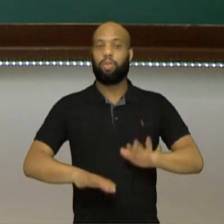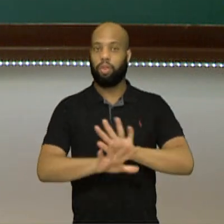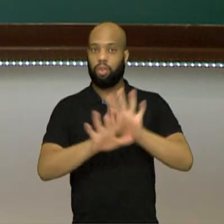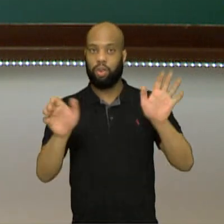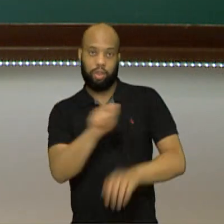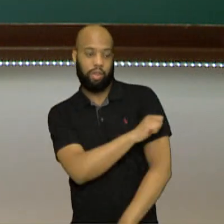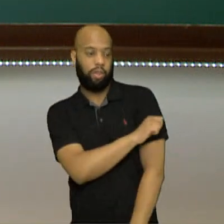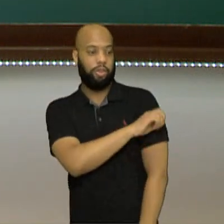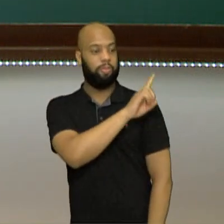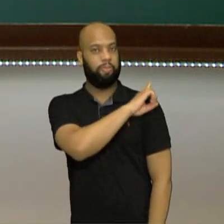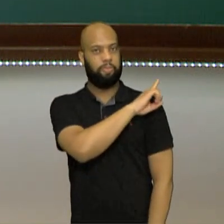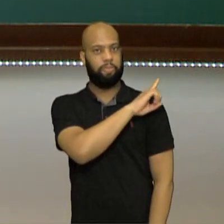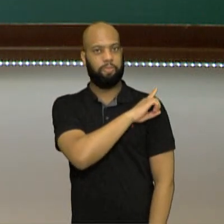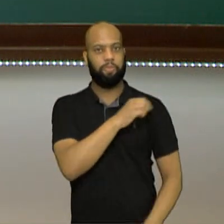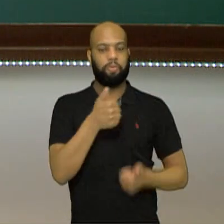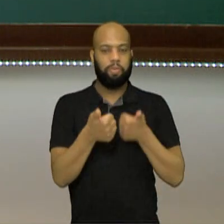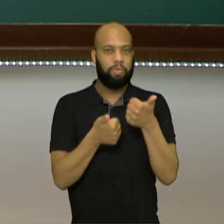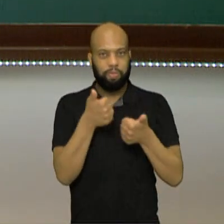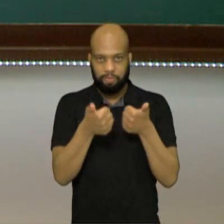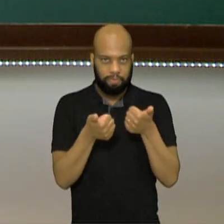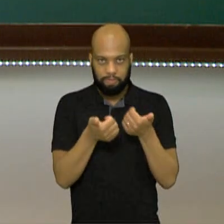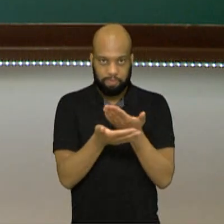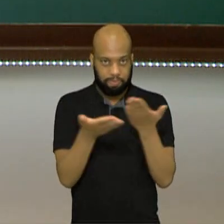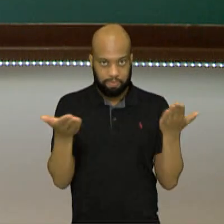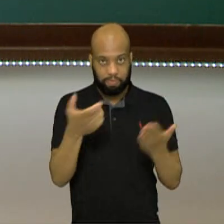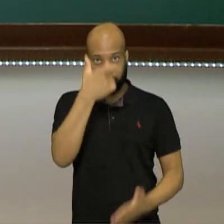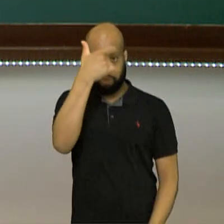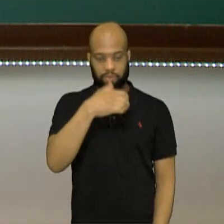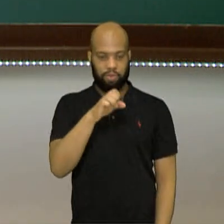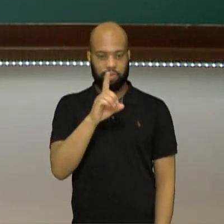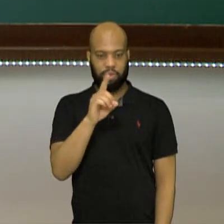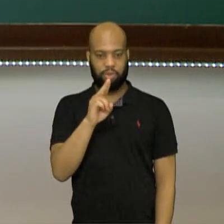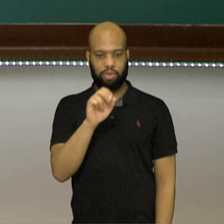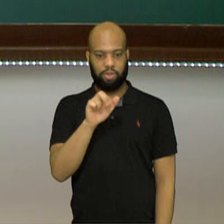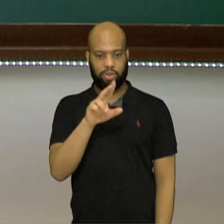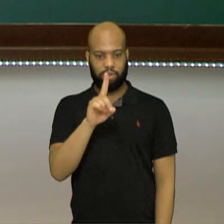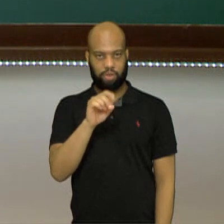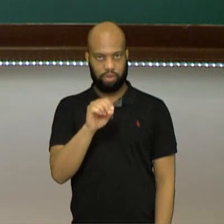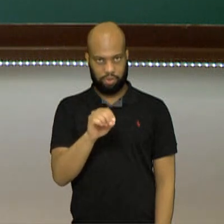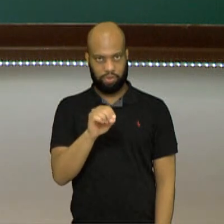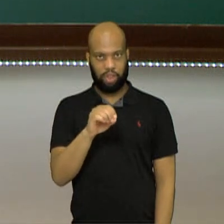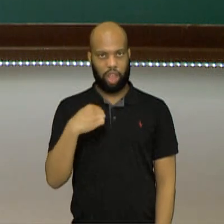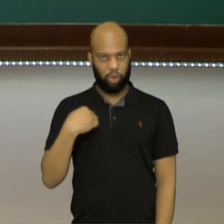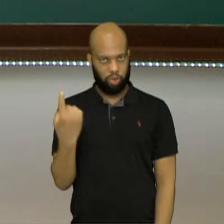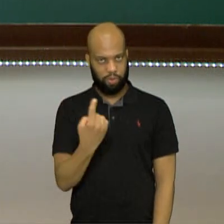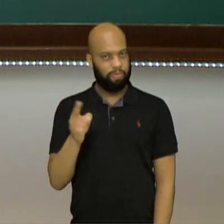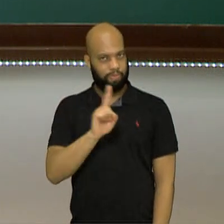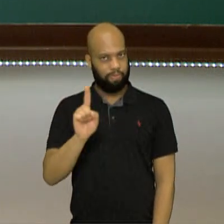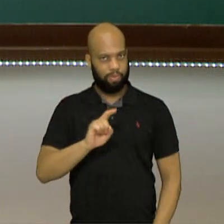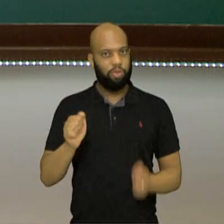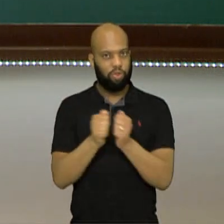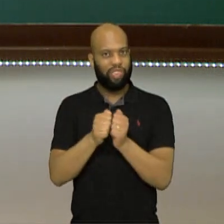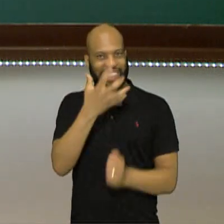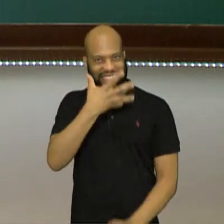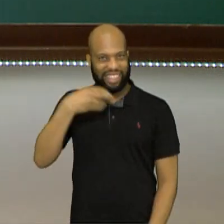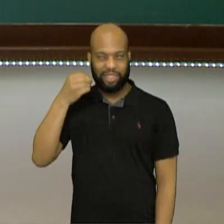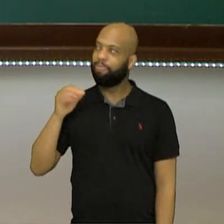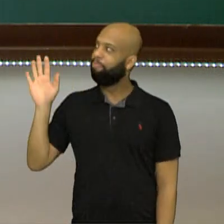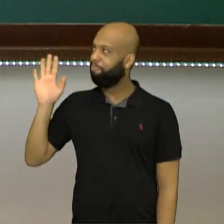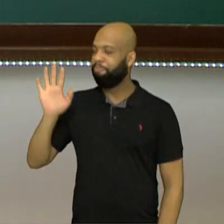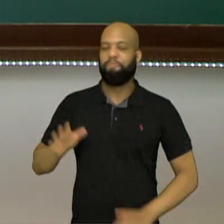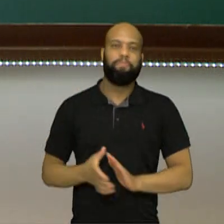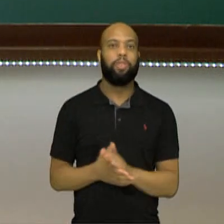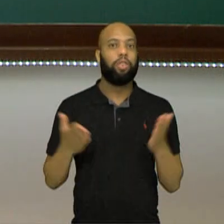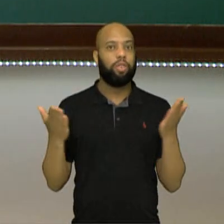Olá, estudantes da primeira série, como que vocês estão? Aqui é o professor Eduardo de História, mas não estou sozinho, estou aqui com o nosso amigo Natan.